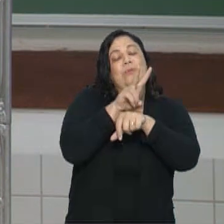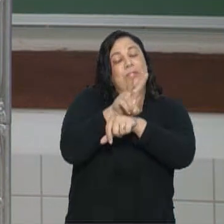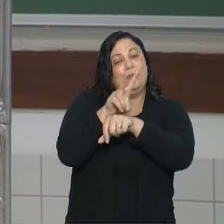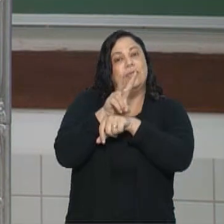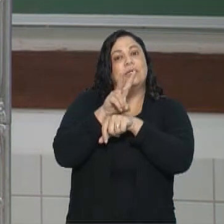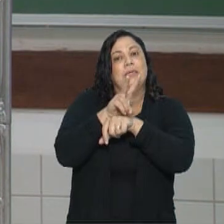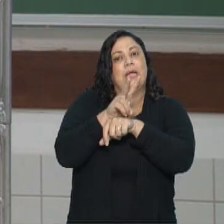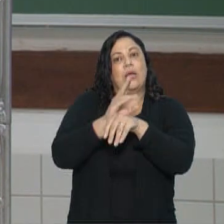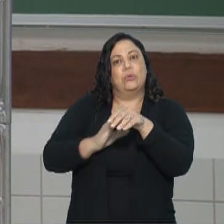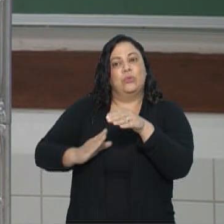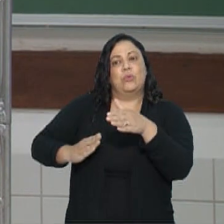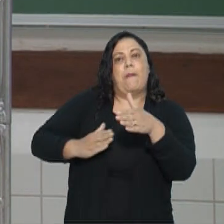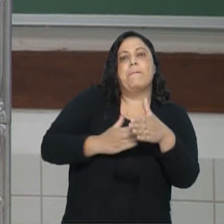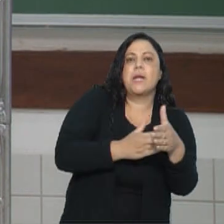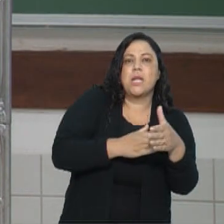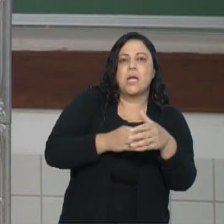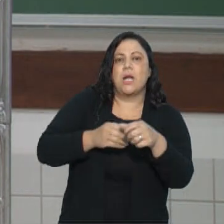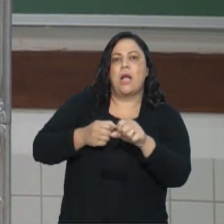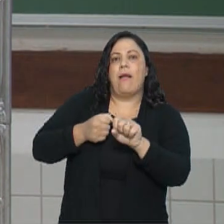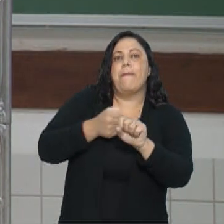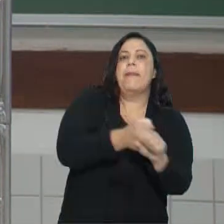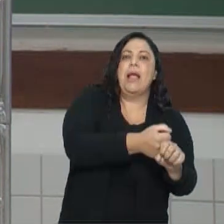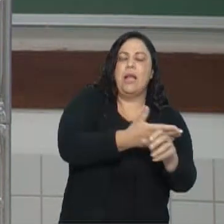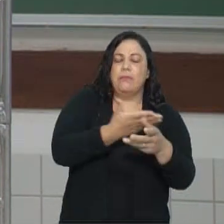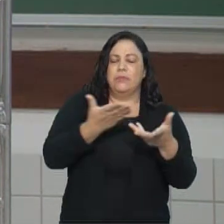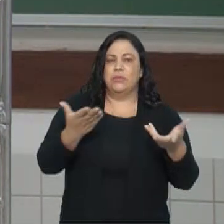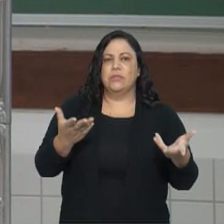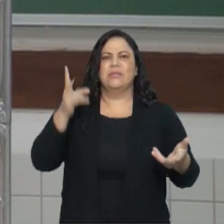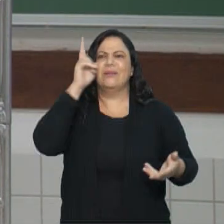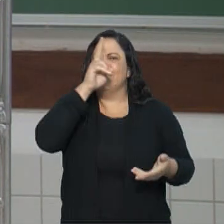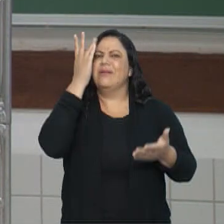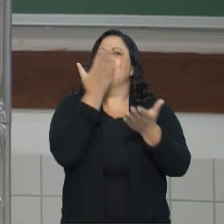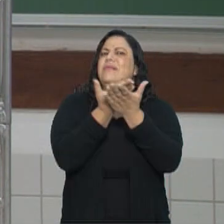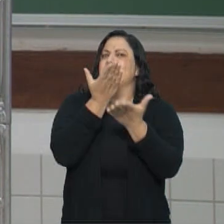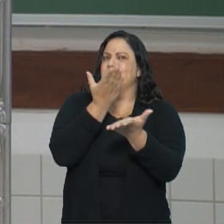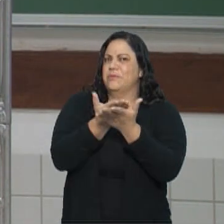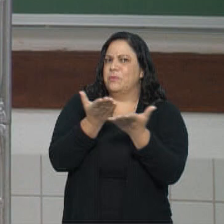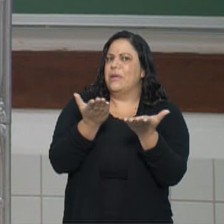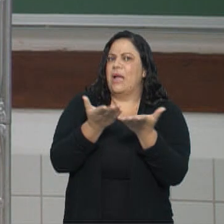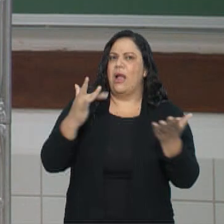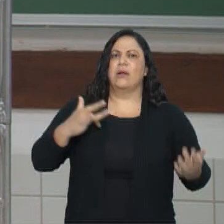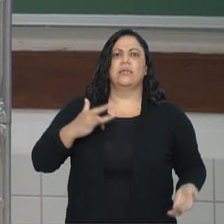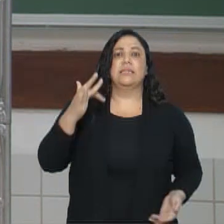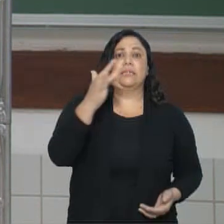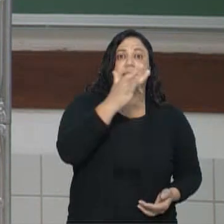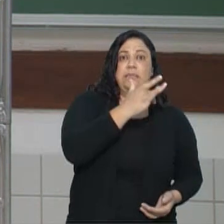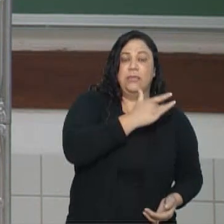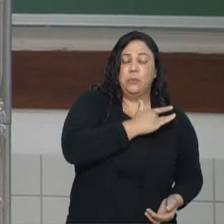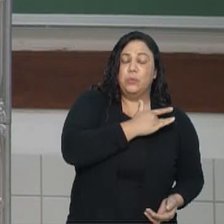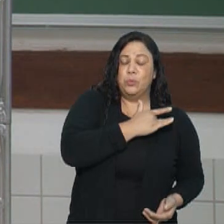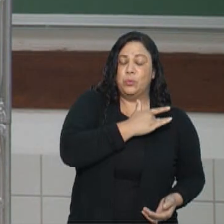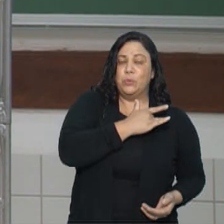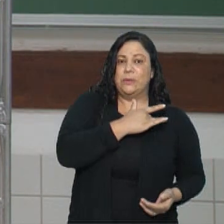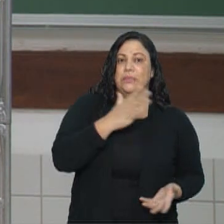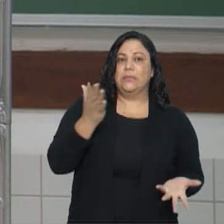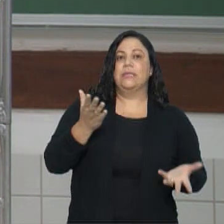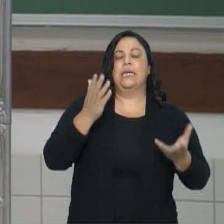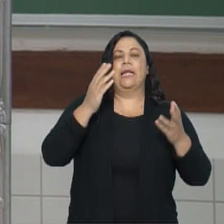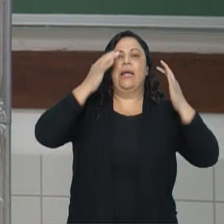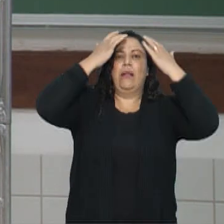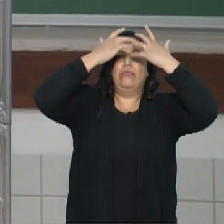algum impacto, de alguma batida. Lembra que nós tivemos uma aula que era a saúde do sistema nervoso e eu falei